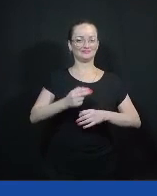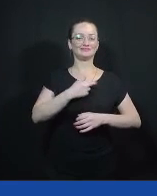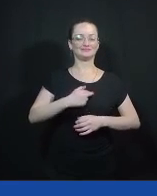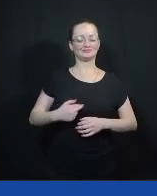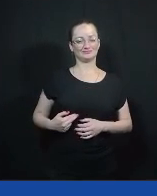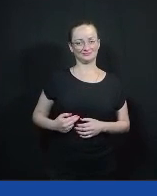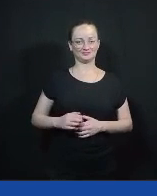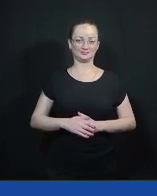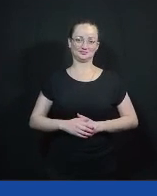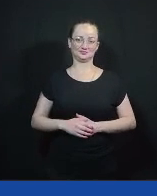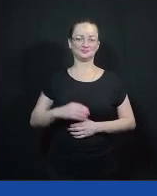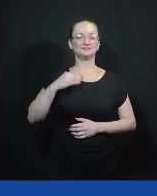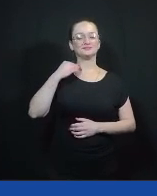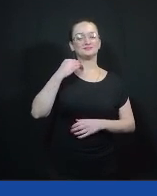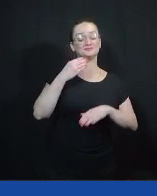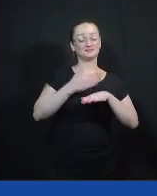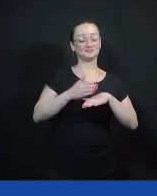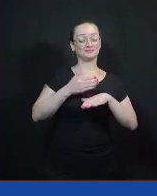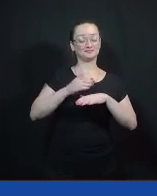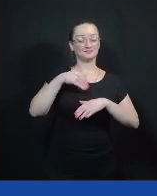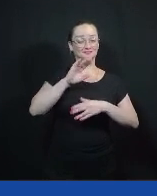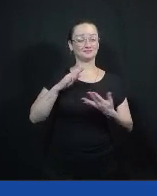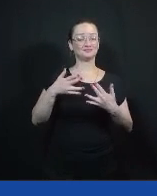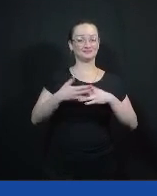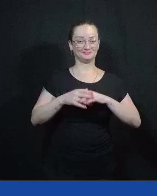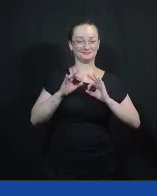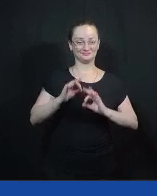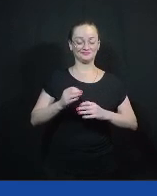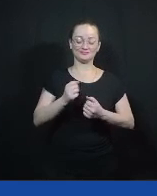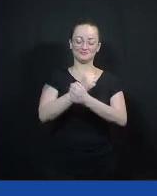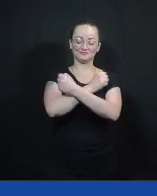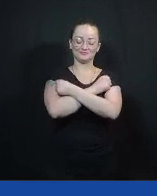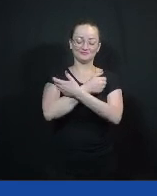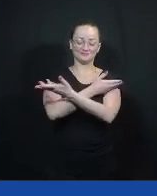republicano e com um exercício de cidadania cada vez mais pleno. Um grande abraço a todos, obrigado mais uma vez.